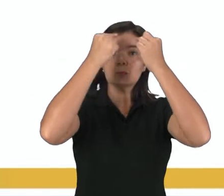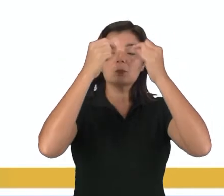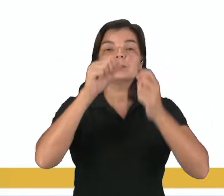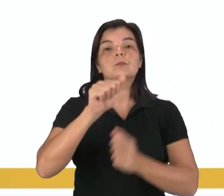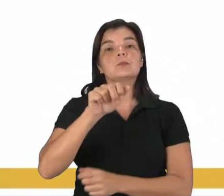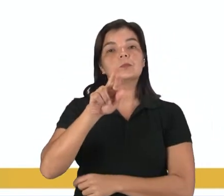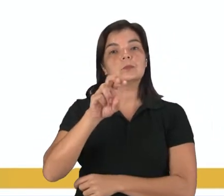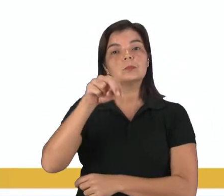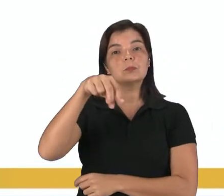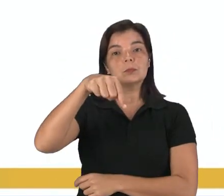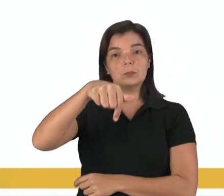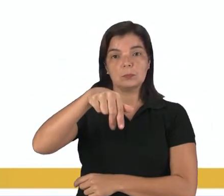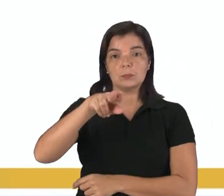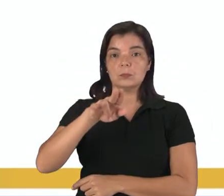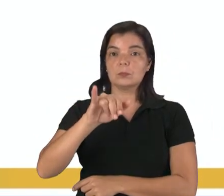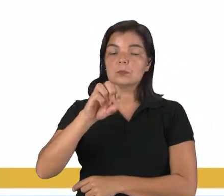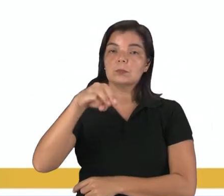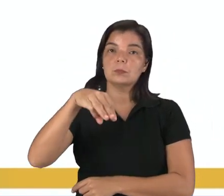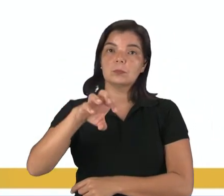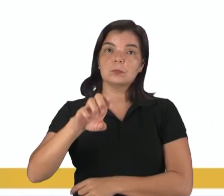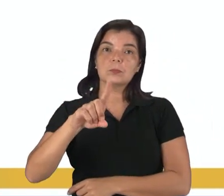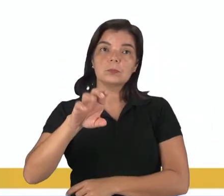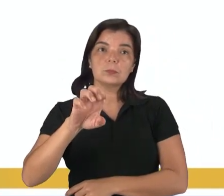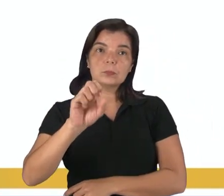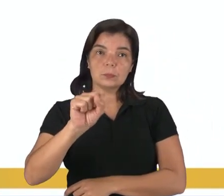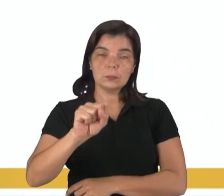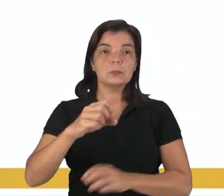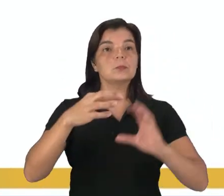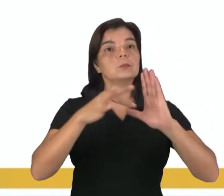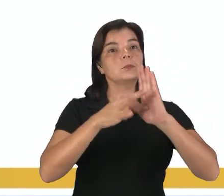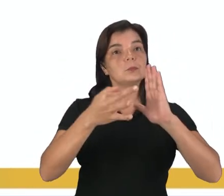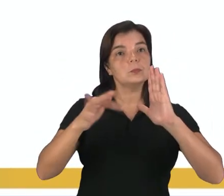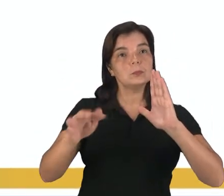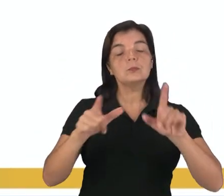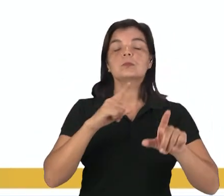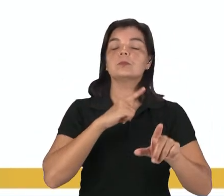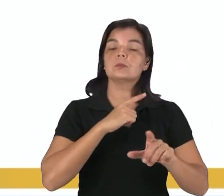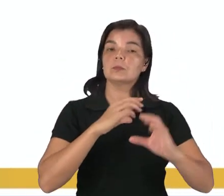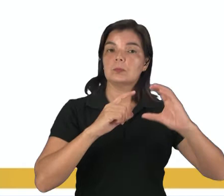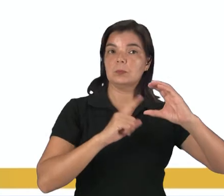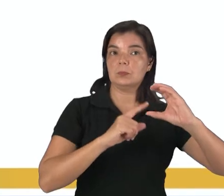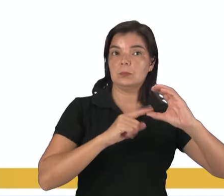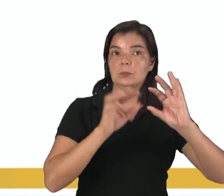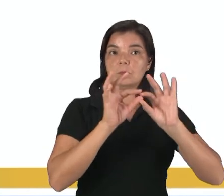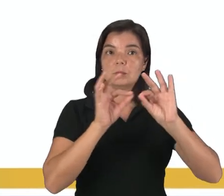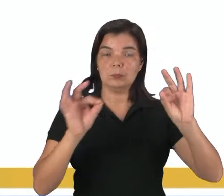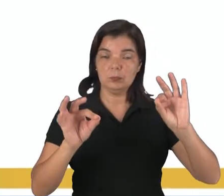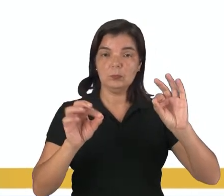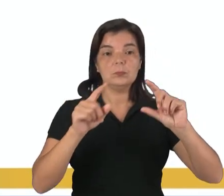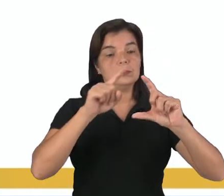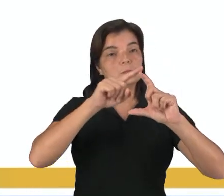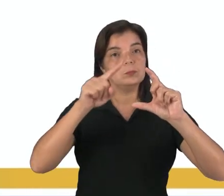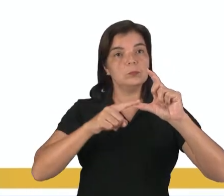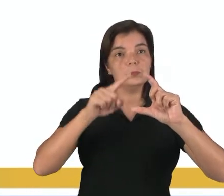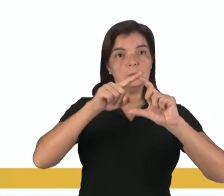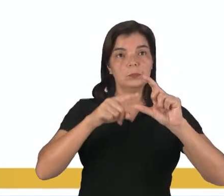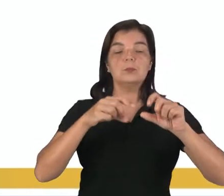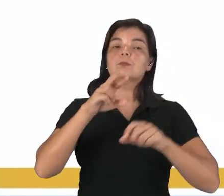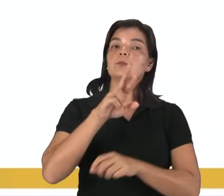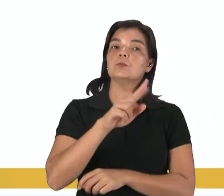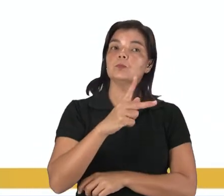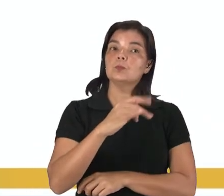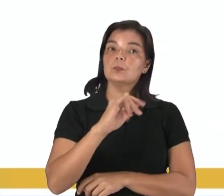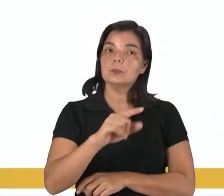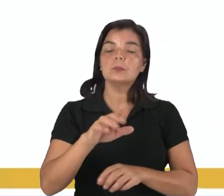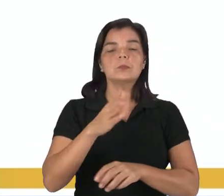o matemático grego Arquimedes né então na fórmula aí nessa expressão nós temos que ser o comprimento da região